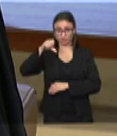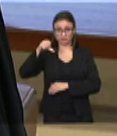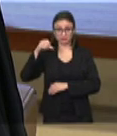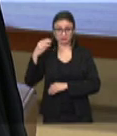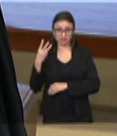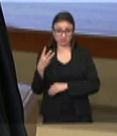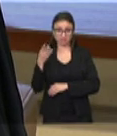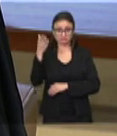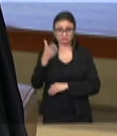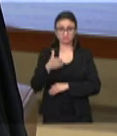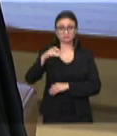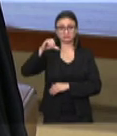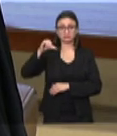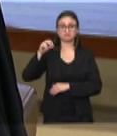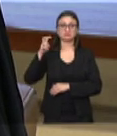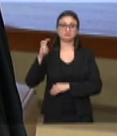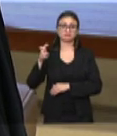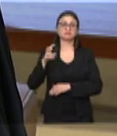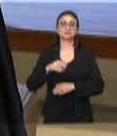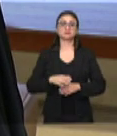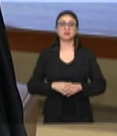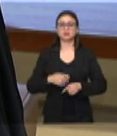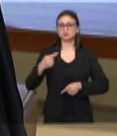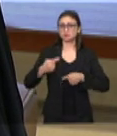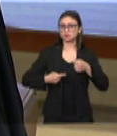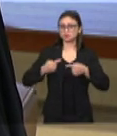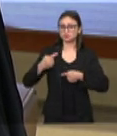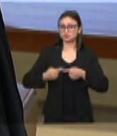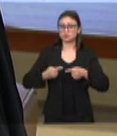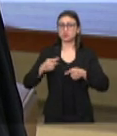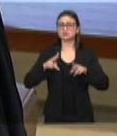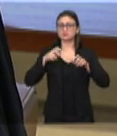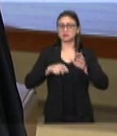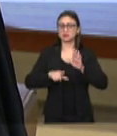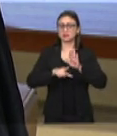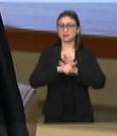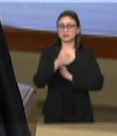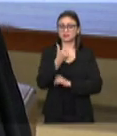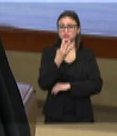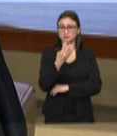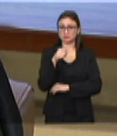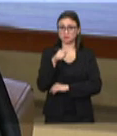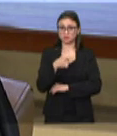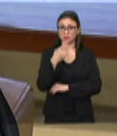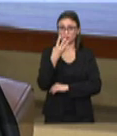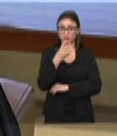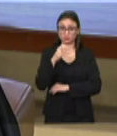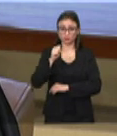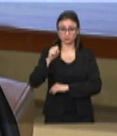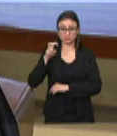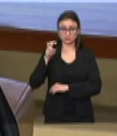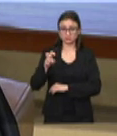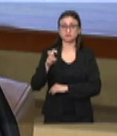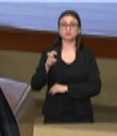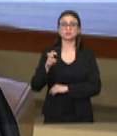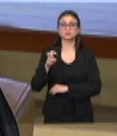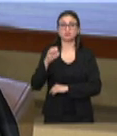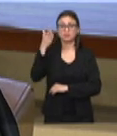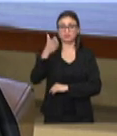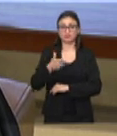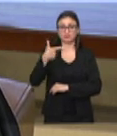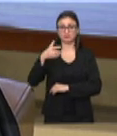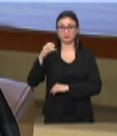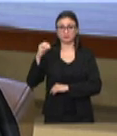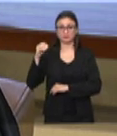contra leis do município de São Paulo, que instituem um feriado do Dia da Consciência Negra. 485, de